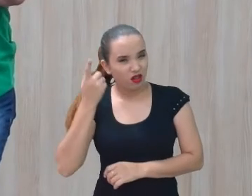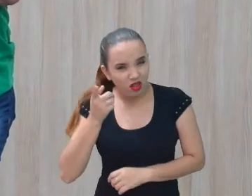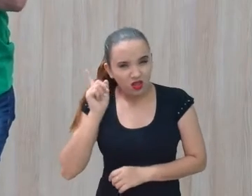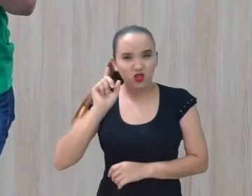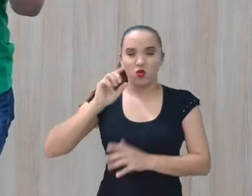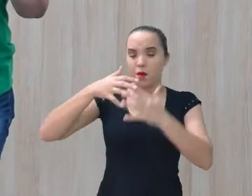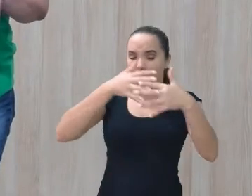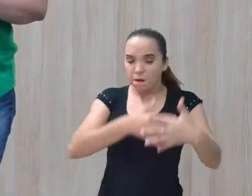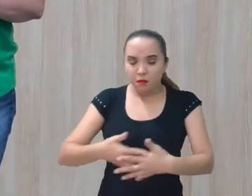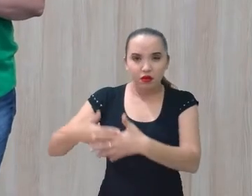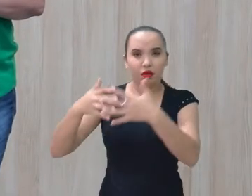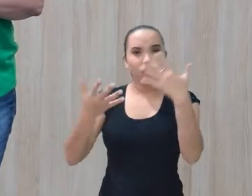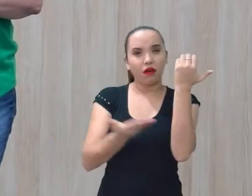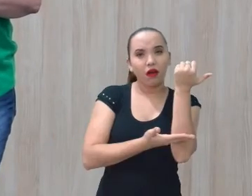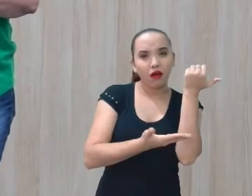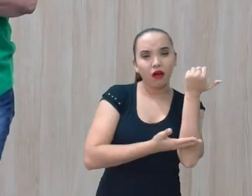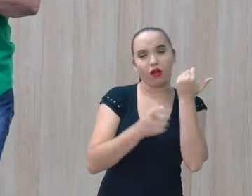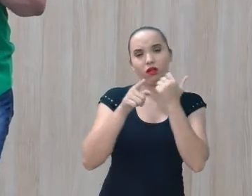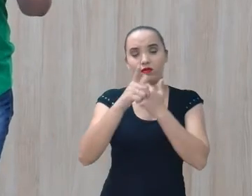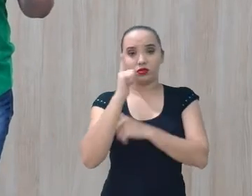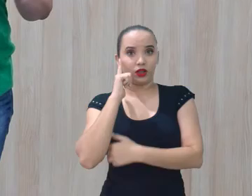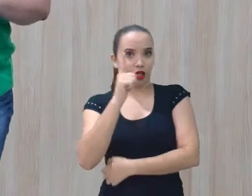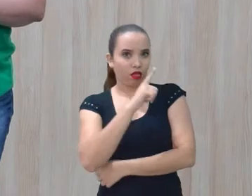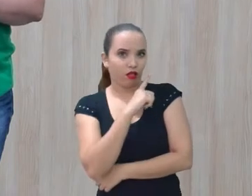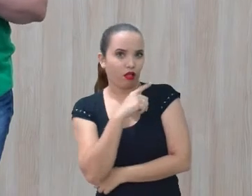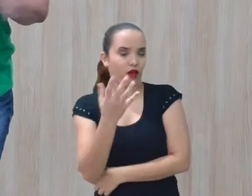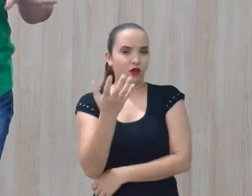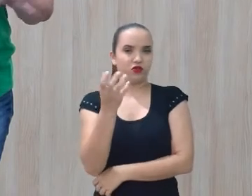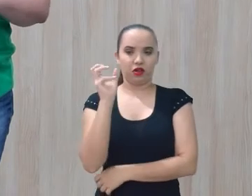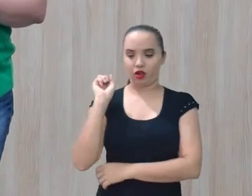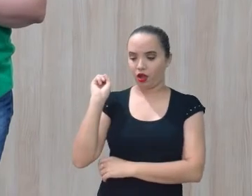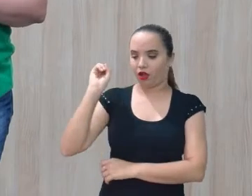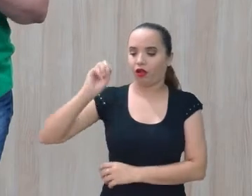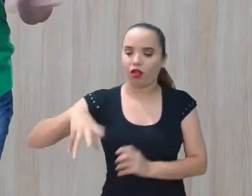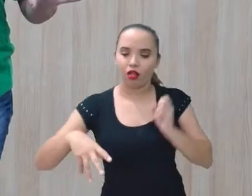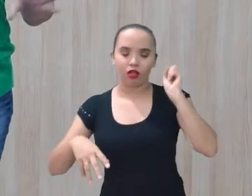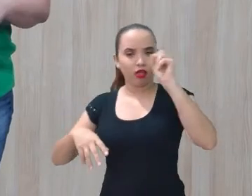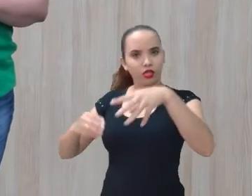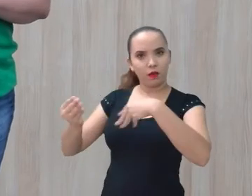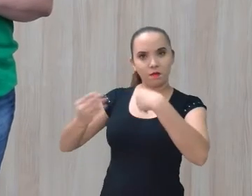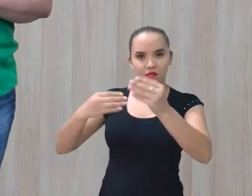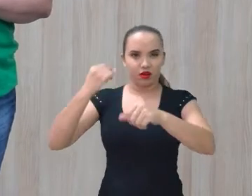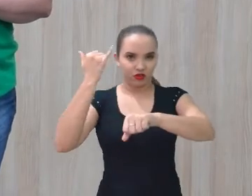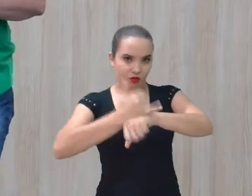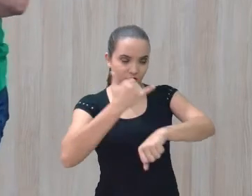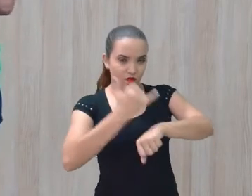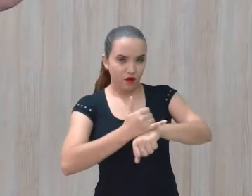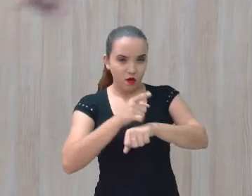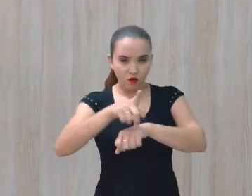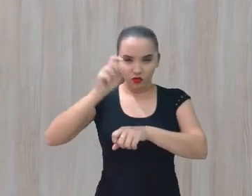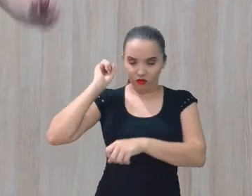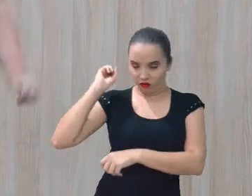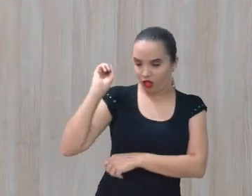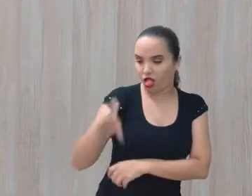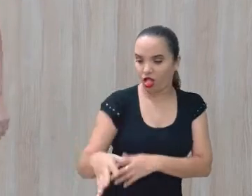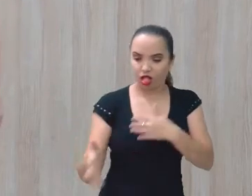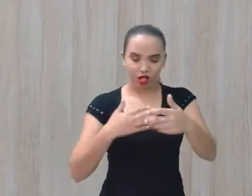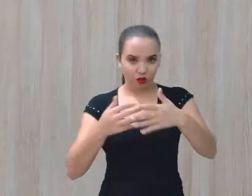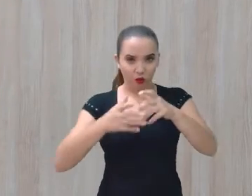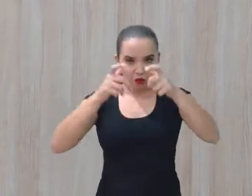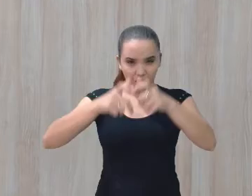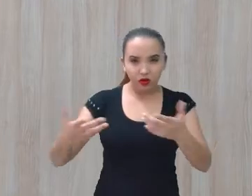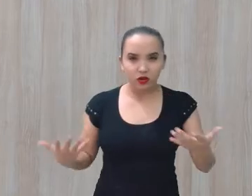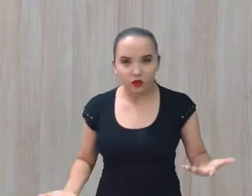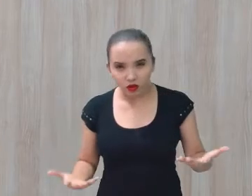Você lancha, você quer jogar algo fora de plástico, de ferro, não é? Você vai e joga em qualquer lugar, é